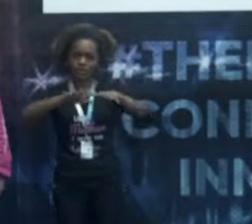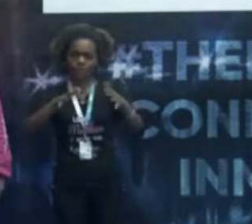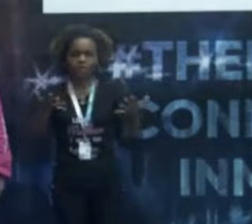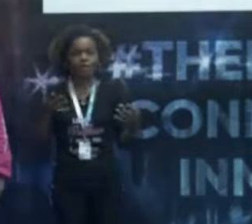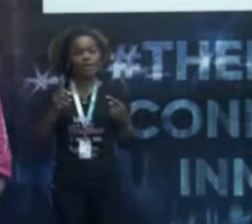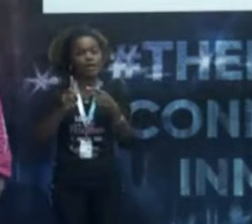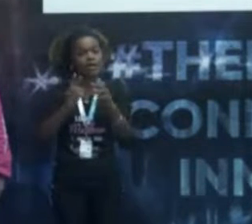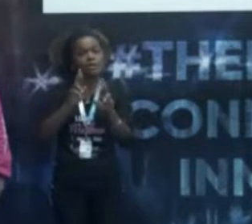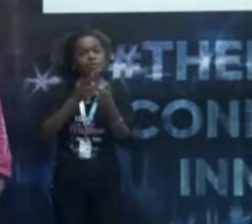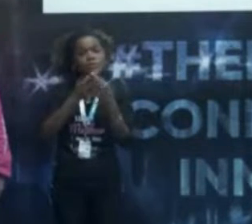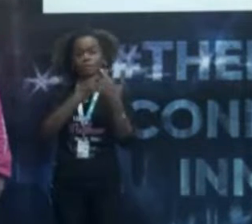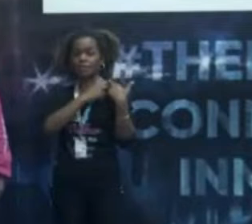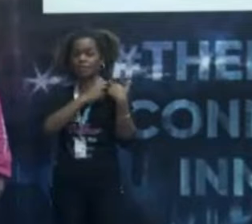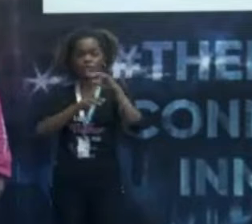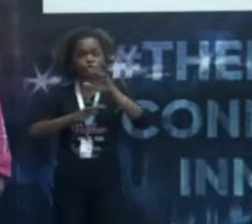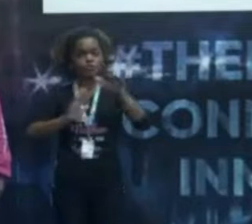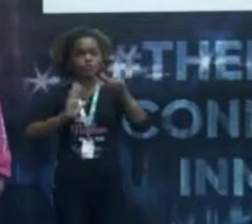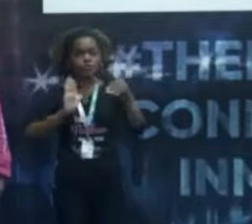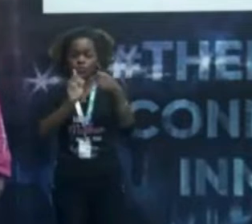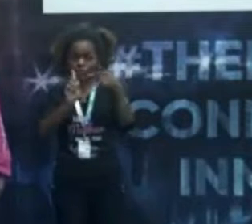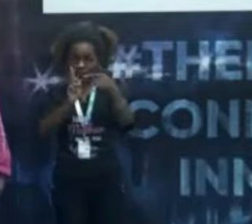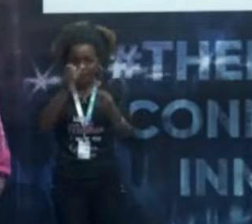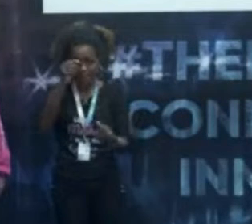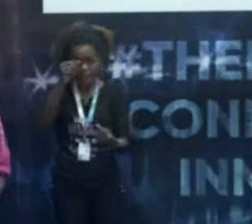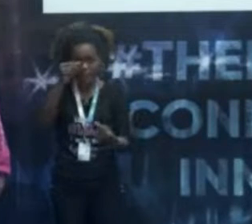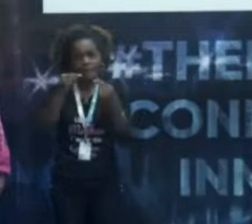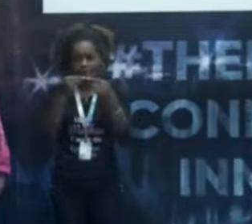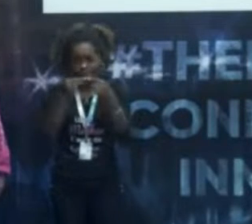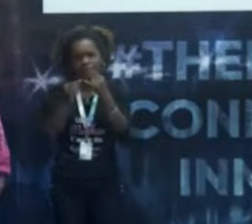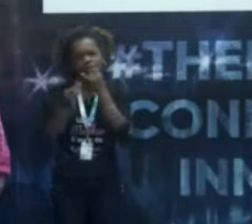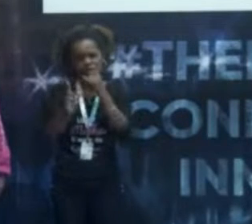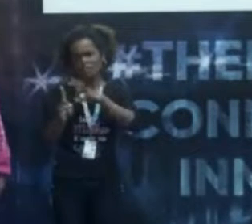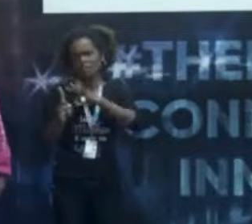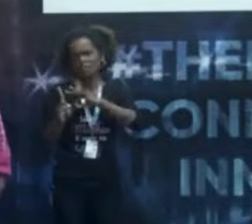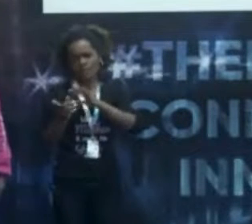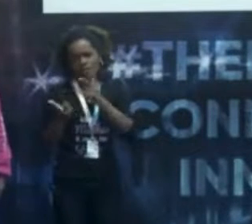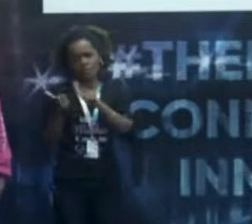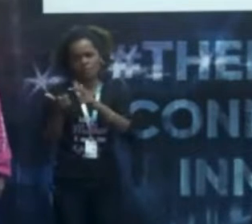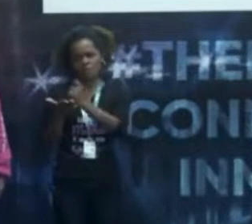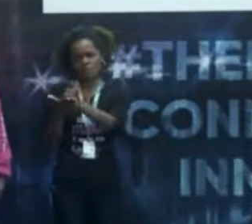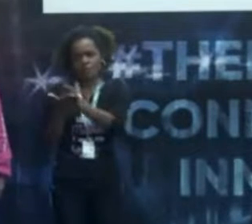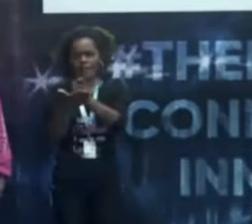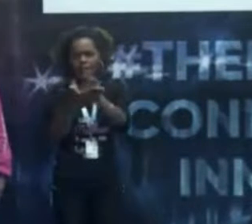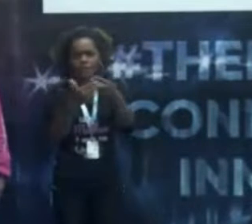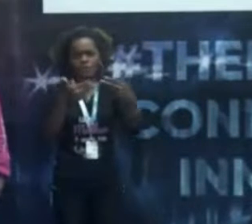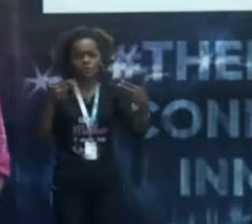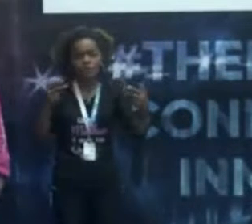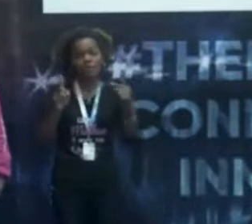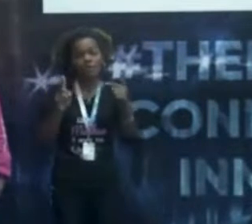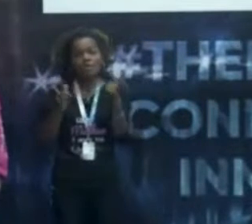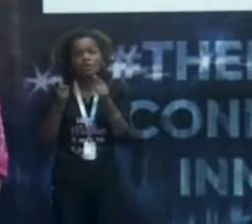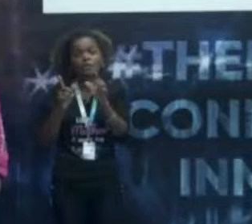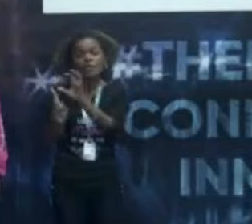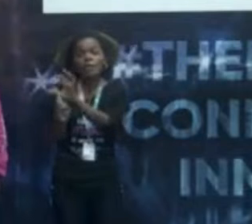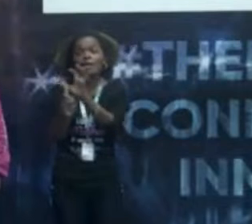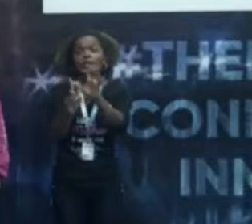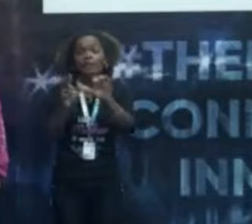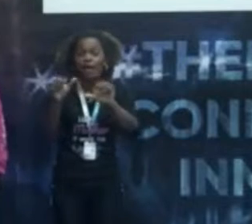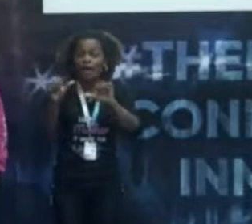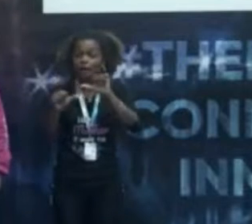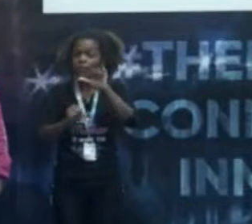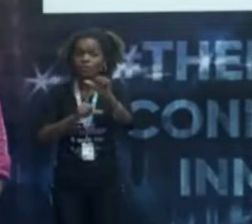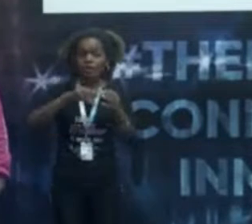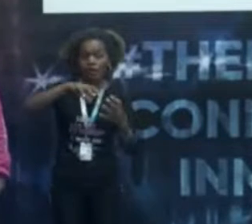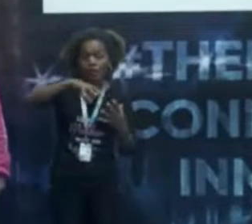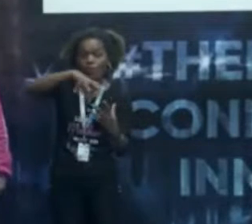trabalho hoje, é com o que eu ganho a minha vida, mas também com a forma como eu acredito que eu consigo impactar o mundo e a realidade de alguma forma,